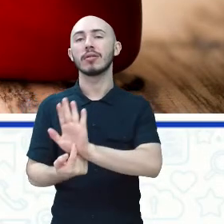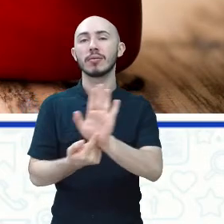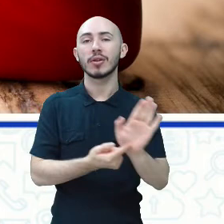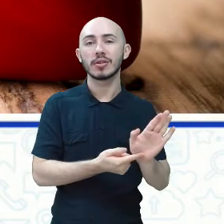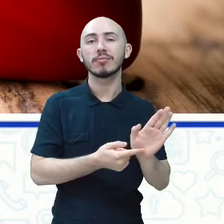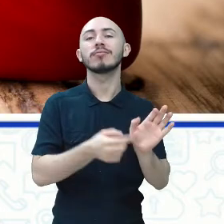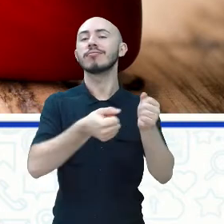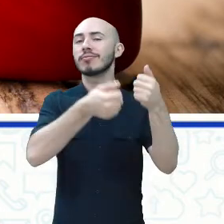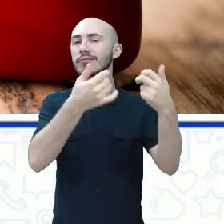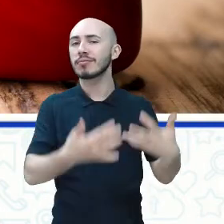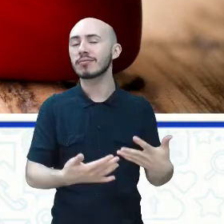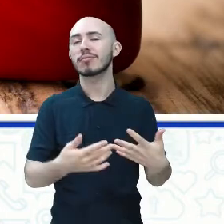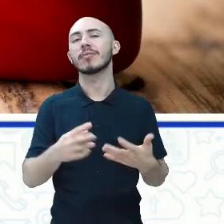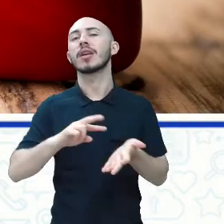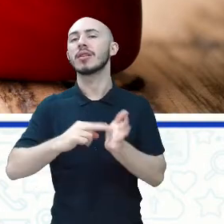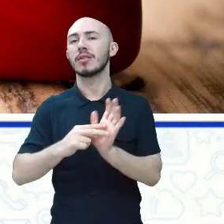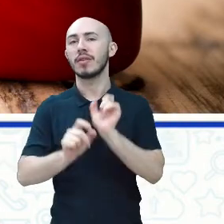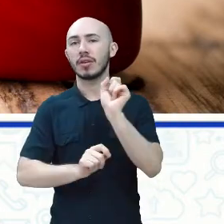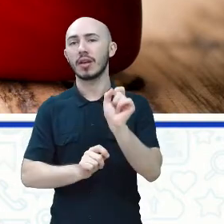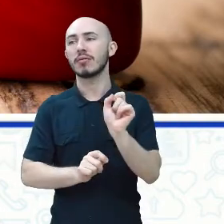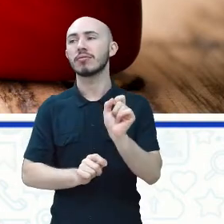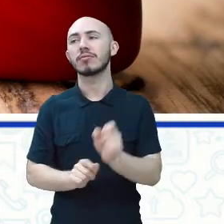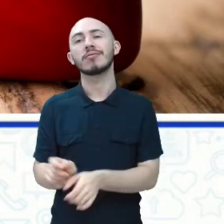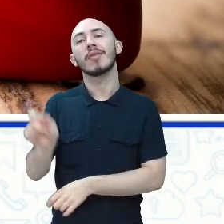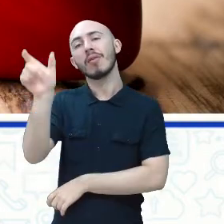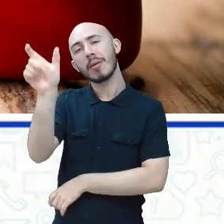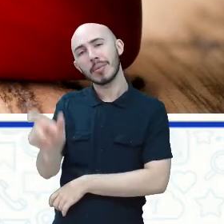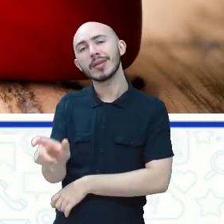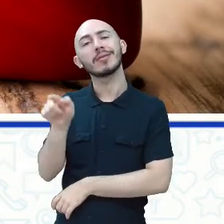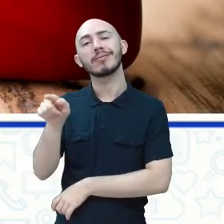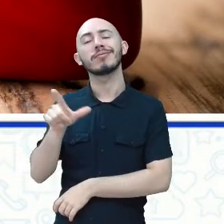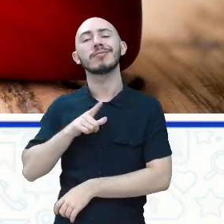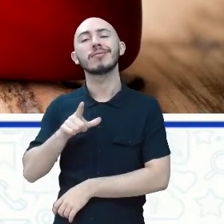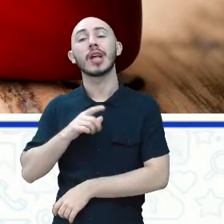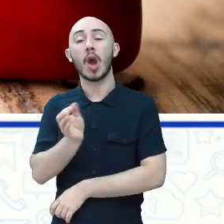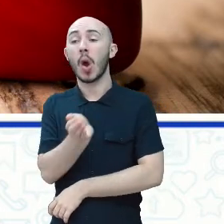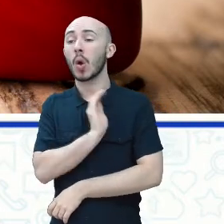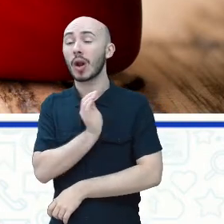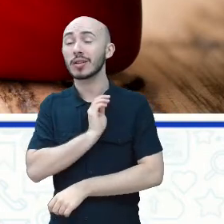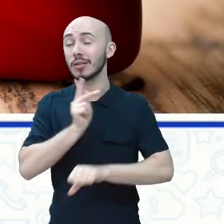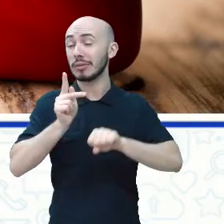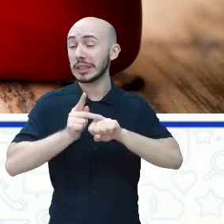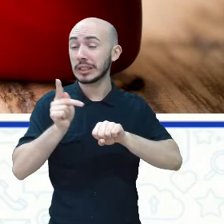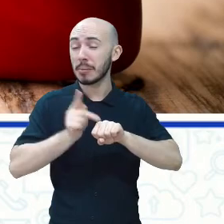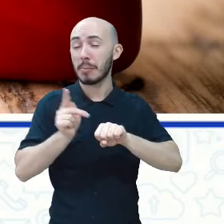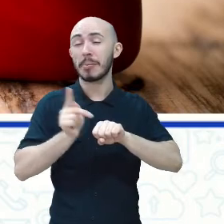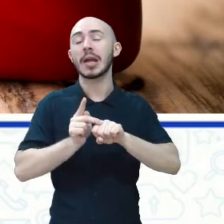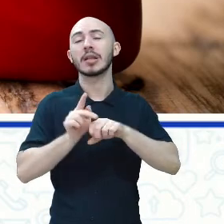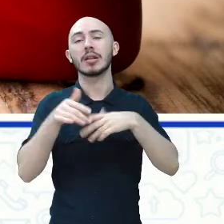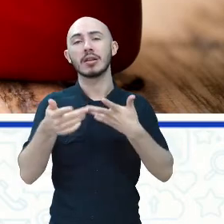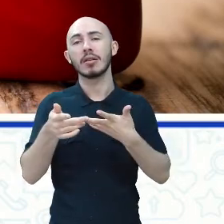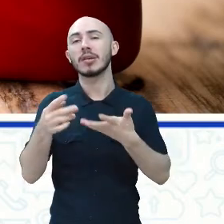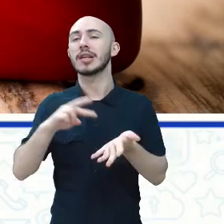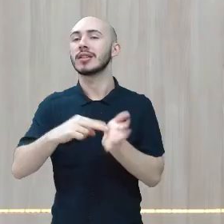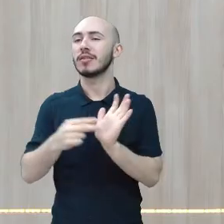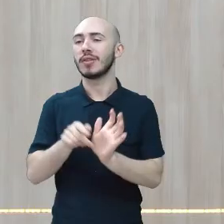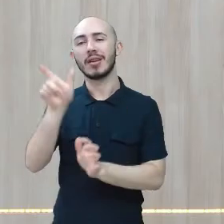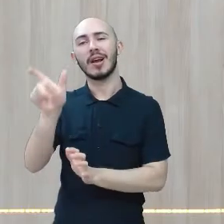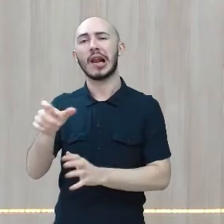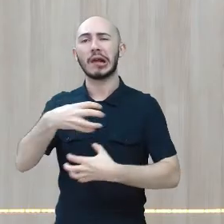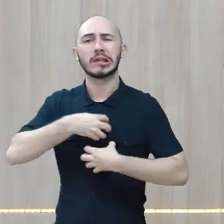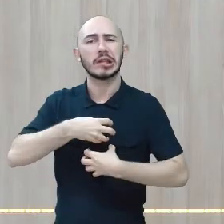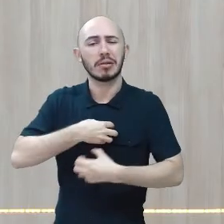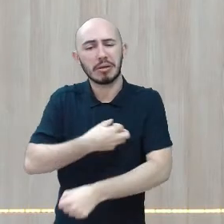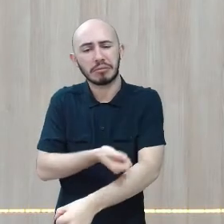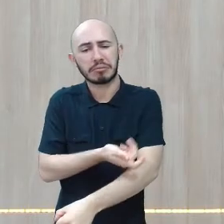nós estamos dizendo, né, fulano de tal tem um coração de pedra, nós estamos dizendo essa pessoa é uma pessoa insensível, não